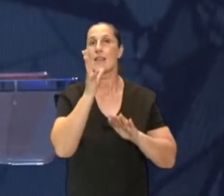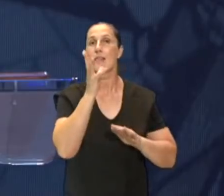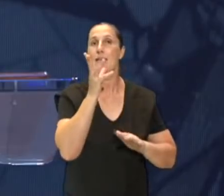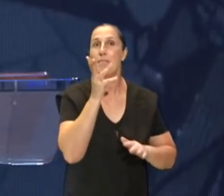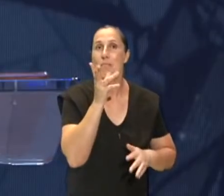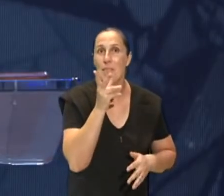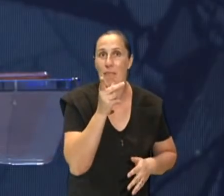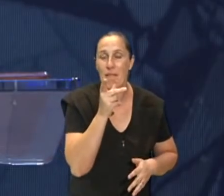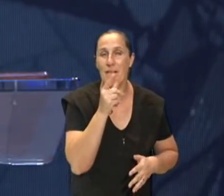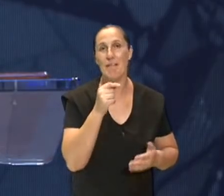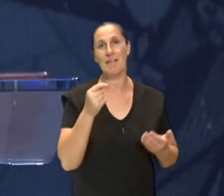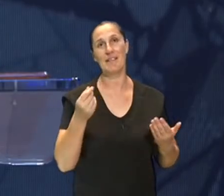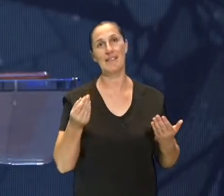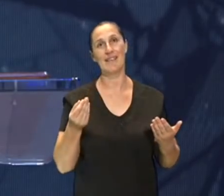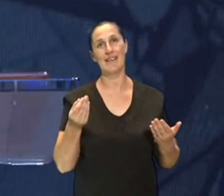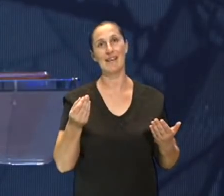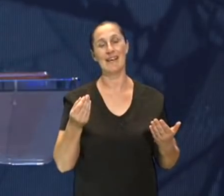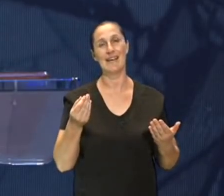Deus e